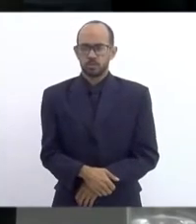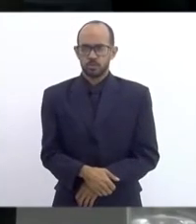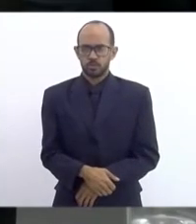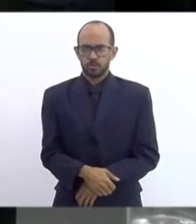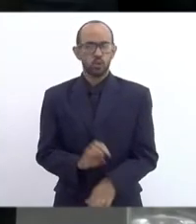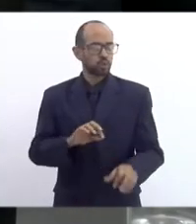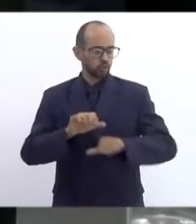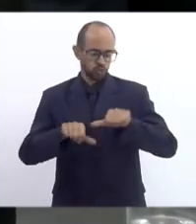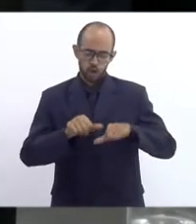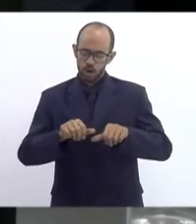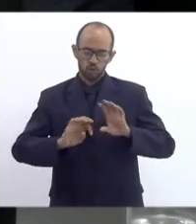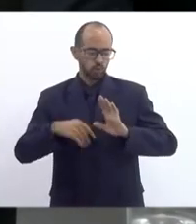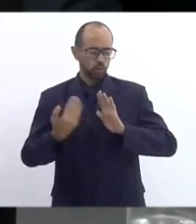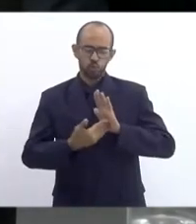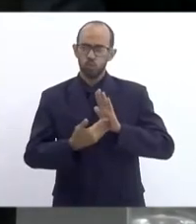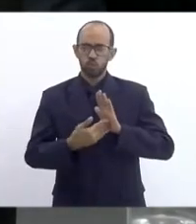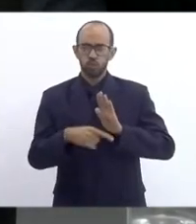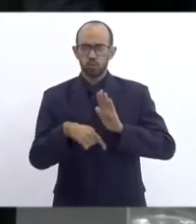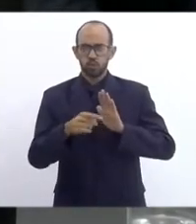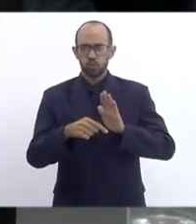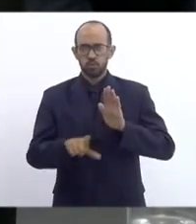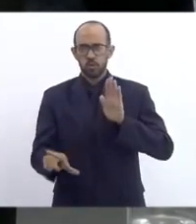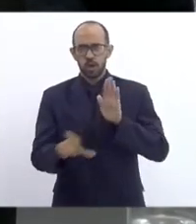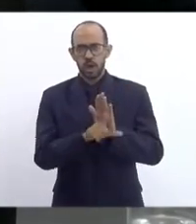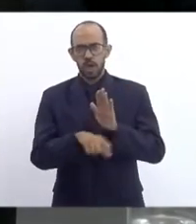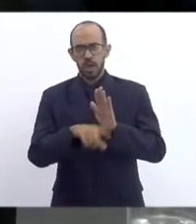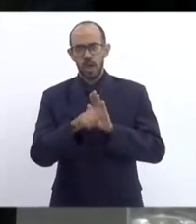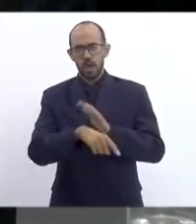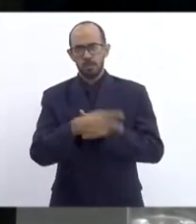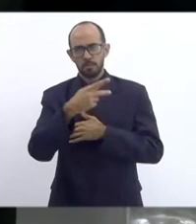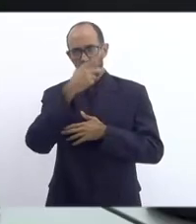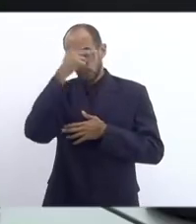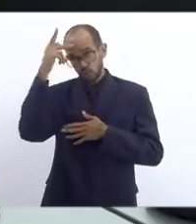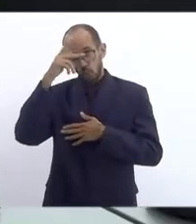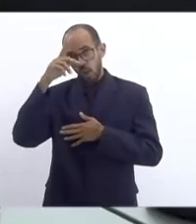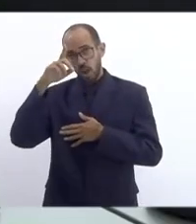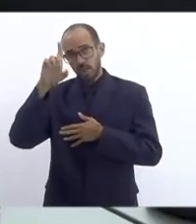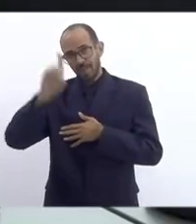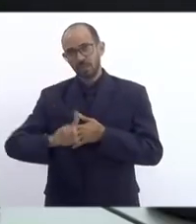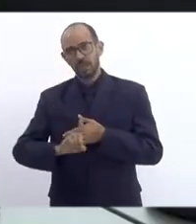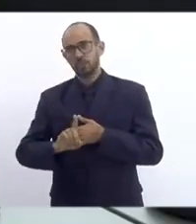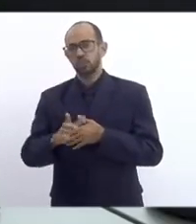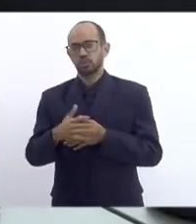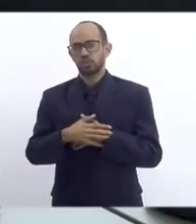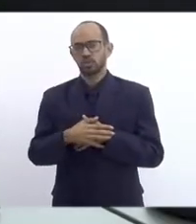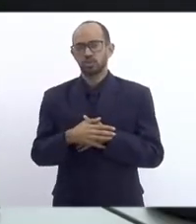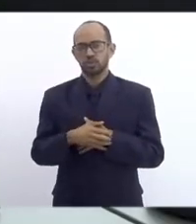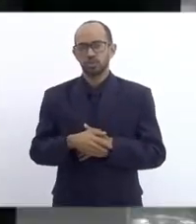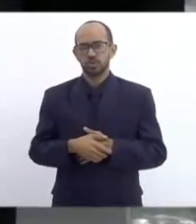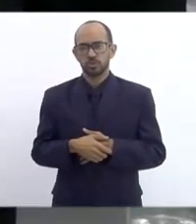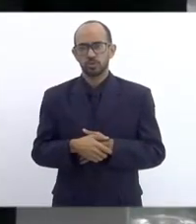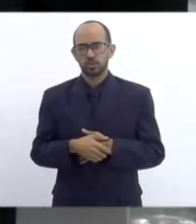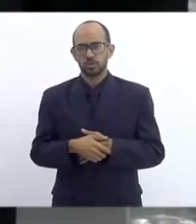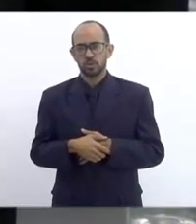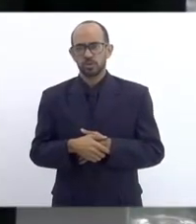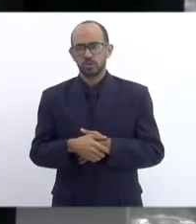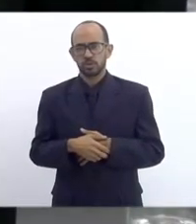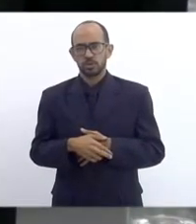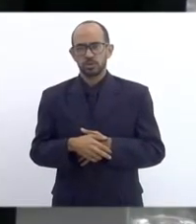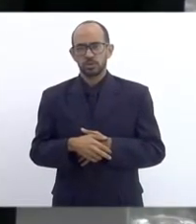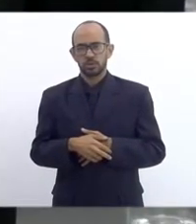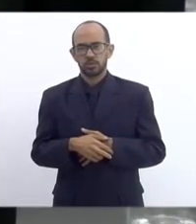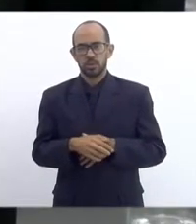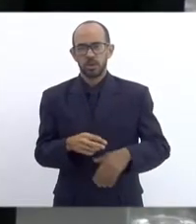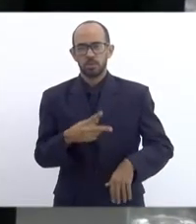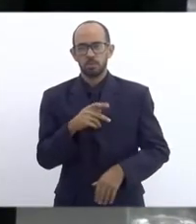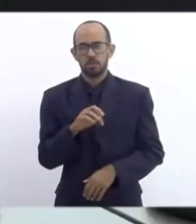Tudo, troca tudo. Colei as pessoas com deficiência. O senhor vai fazer o parecer ou o senhor quer que eu troque? Você troca? É um ajuste.